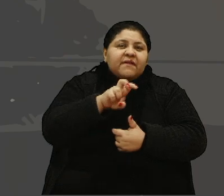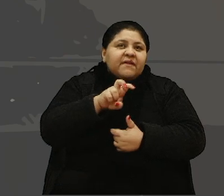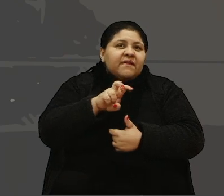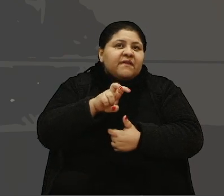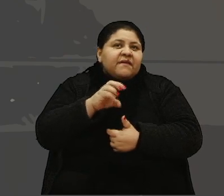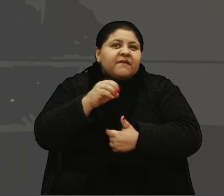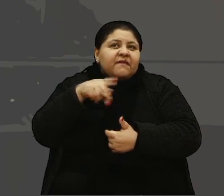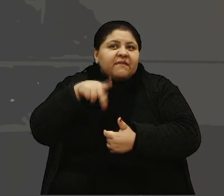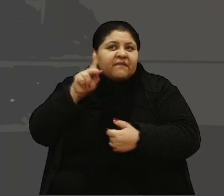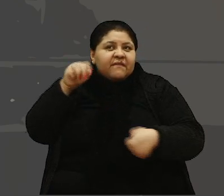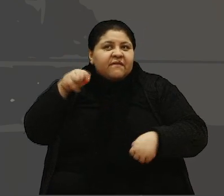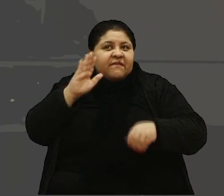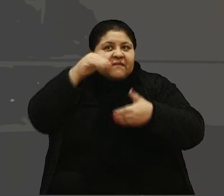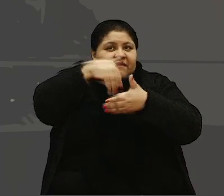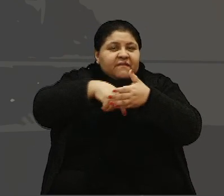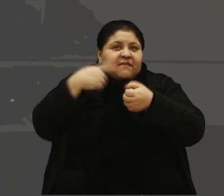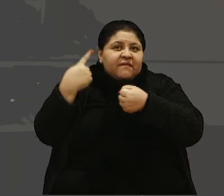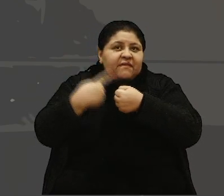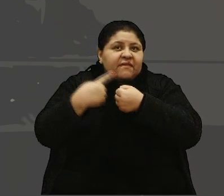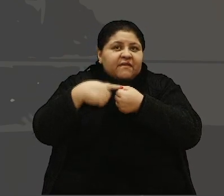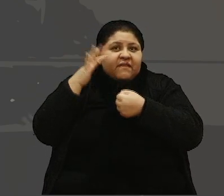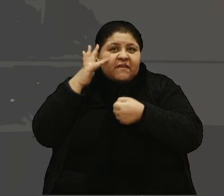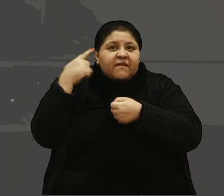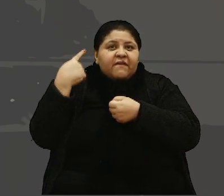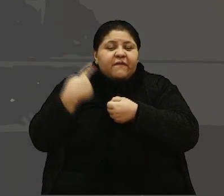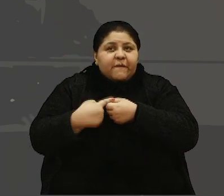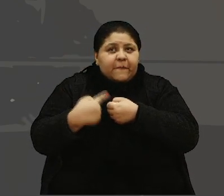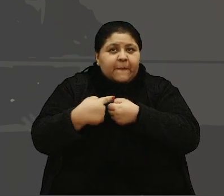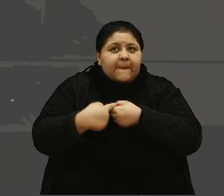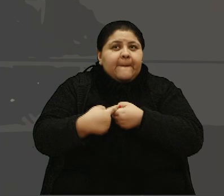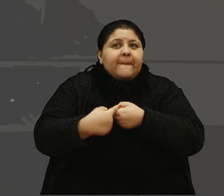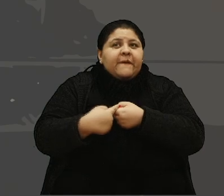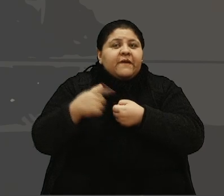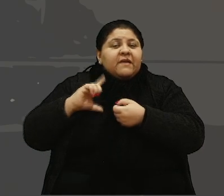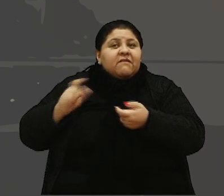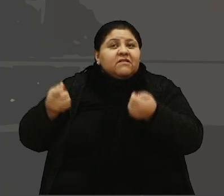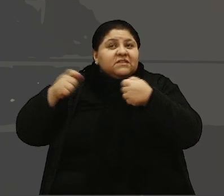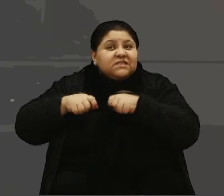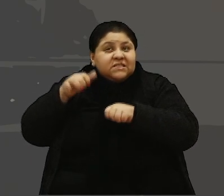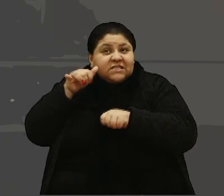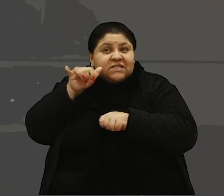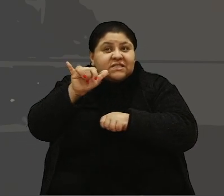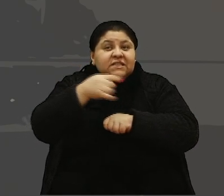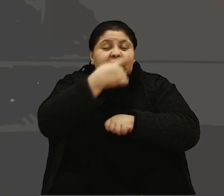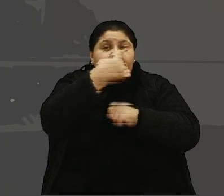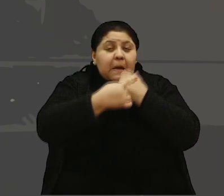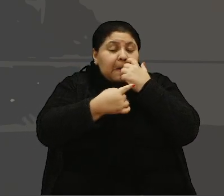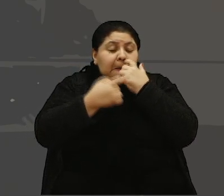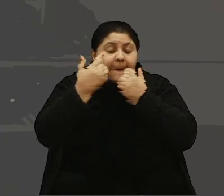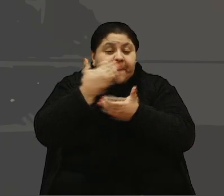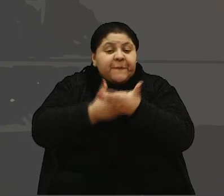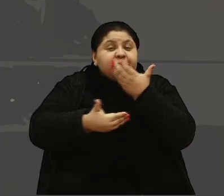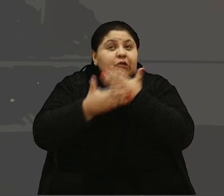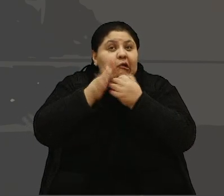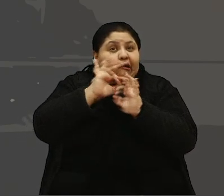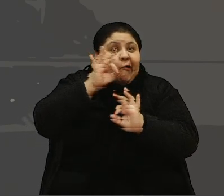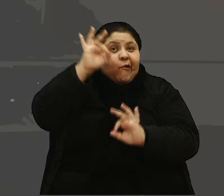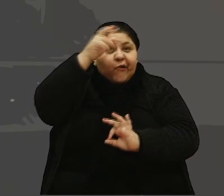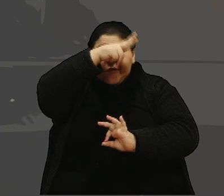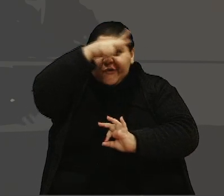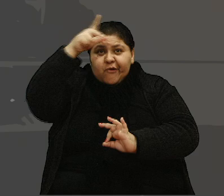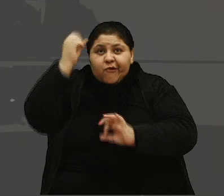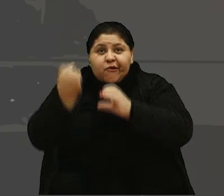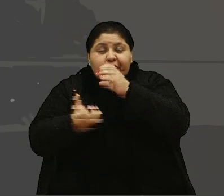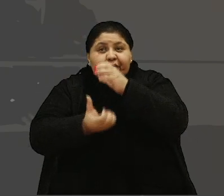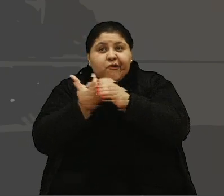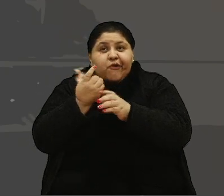150 quilômetros dentro da cidade, isso aconteceu em Caxias, por situações como essas, a necessidade de prevenir, e aqui toda a narrativa, né? A prefeitura instalou novos